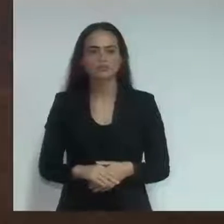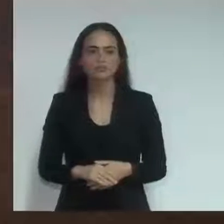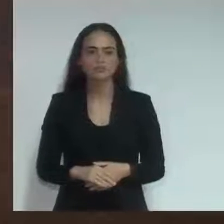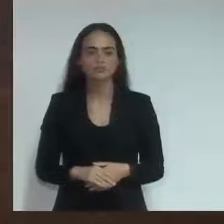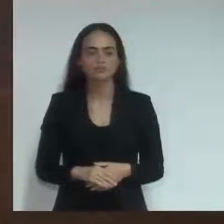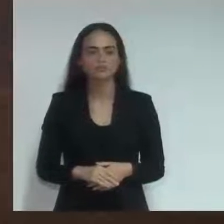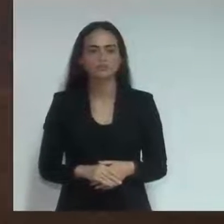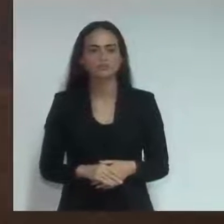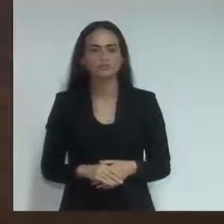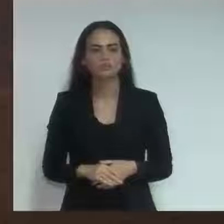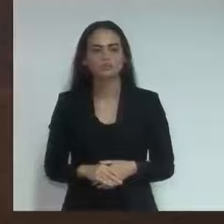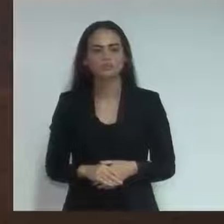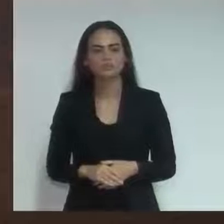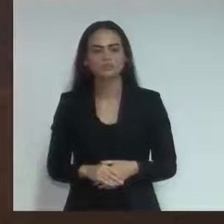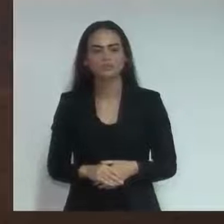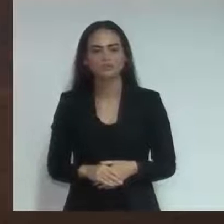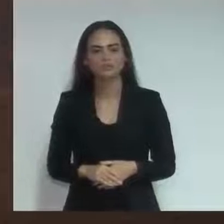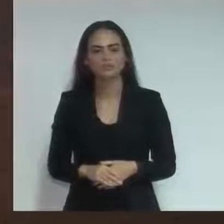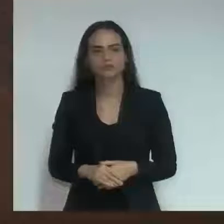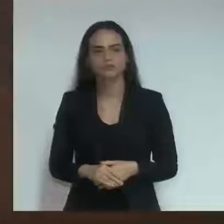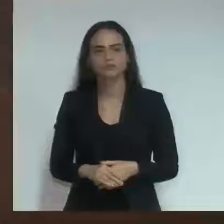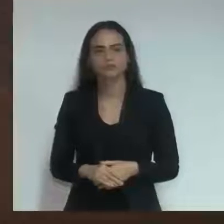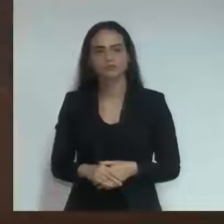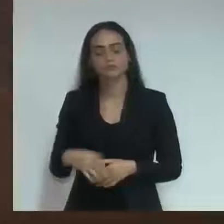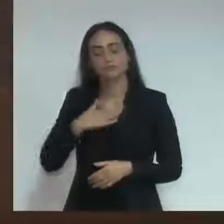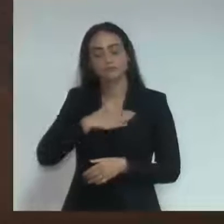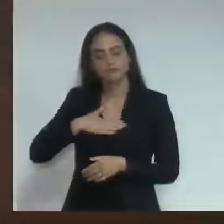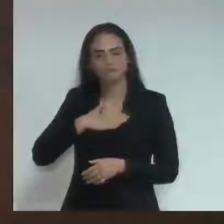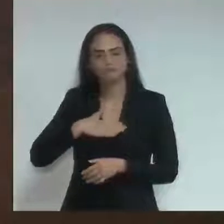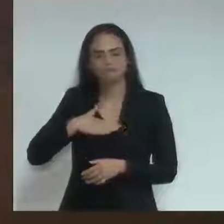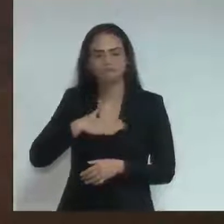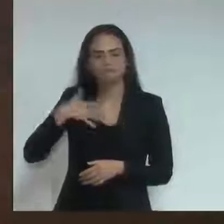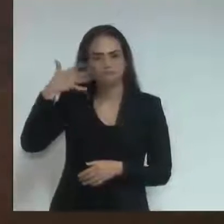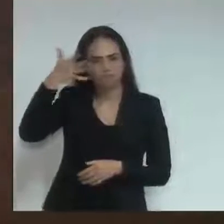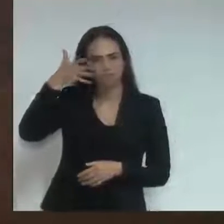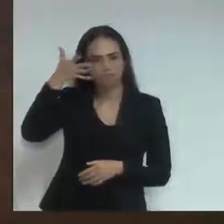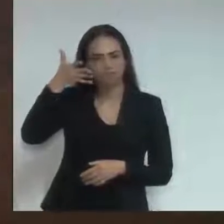Eu gostaria de falar um pouquinho